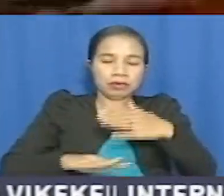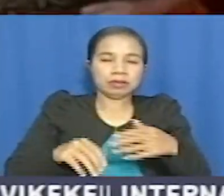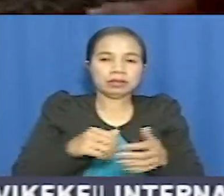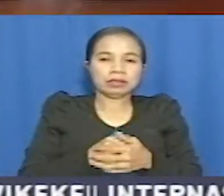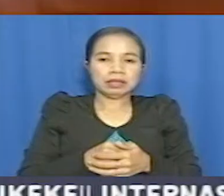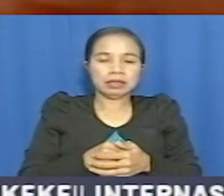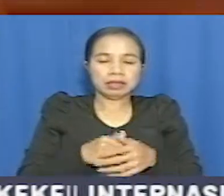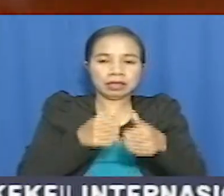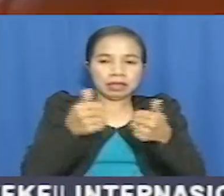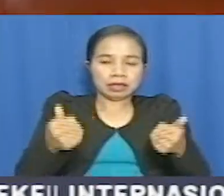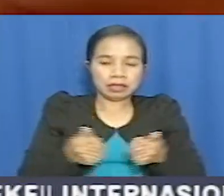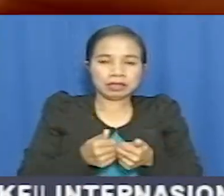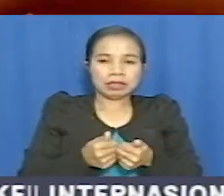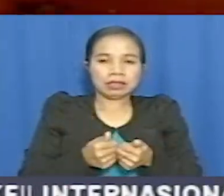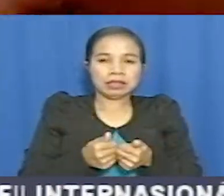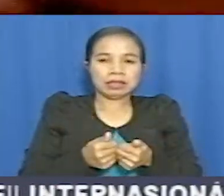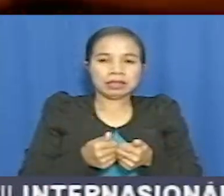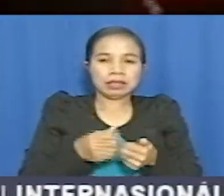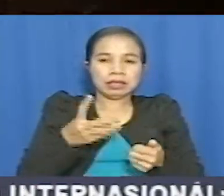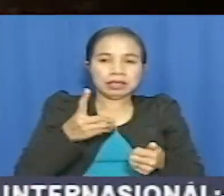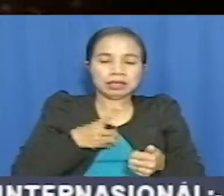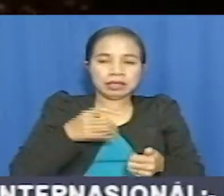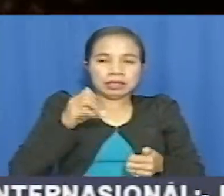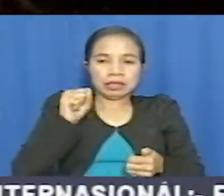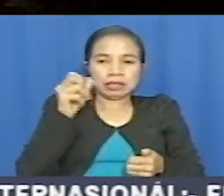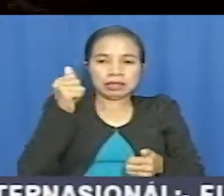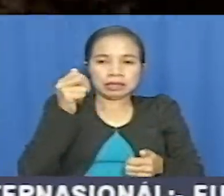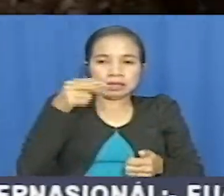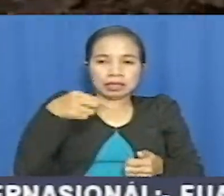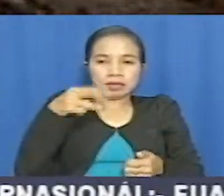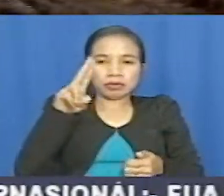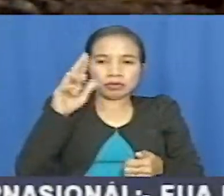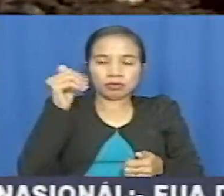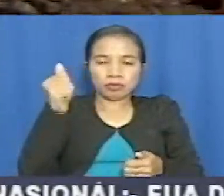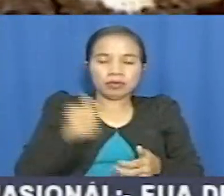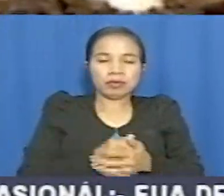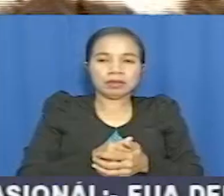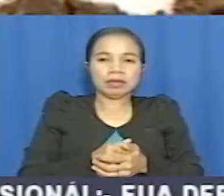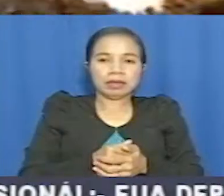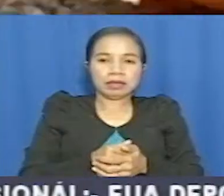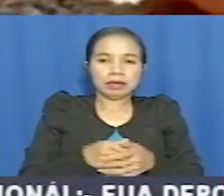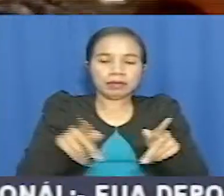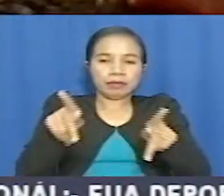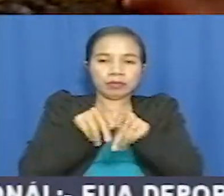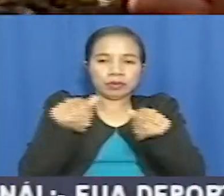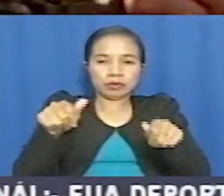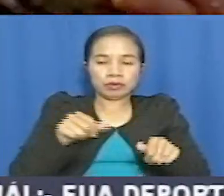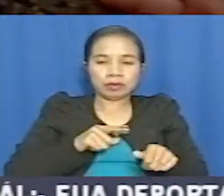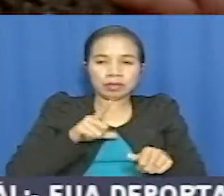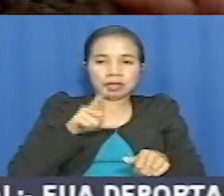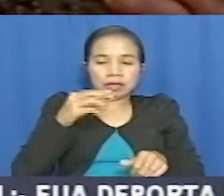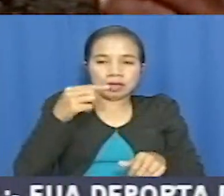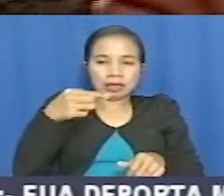Suku Samalari, posto administrativo Laga, município Baucau, e Lorong Ida, Fulan Janeiro, Inan